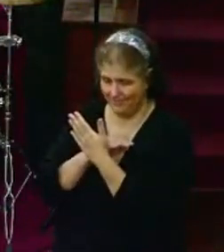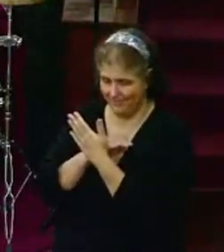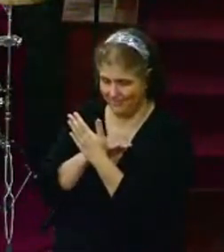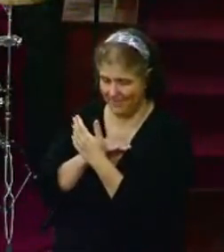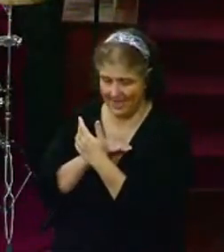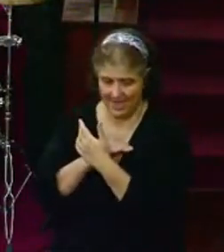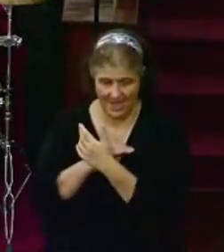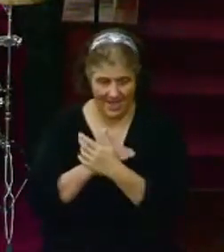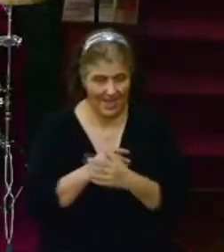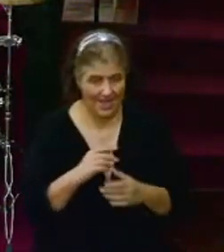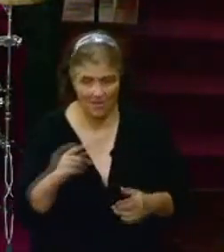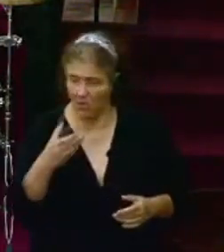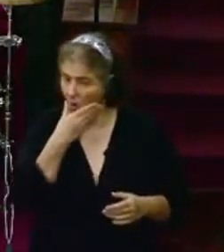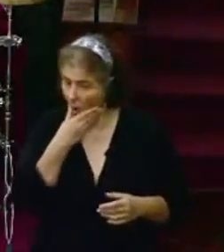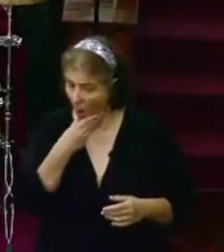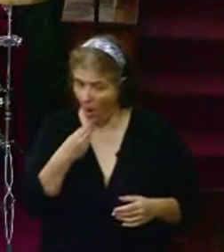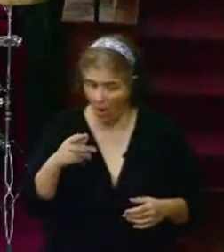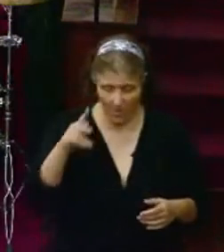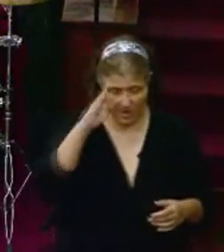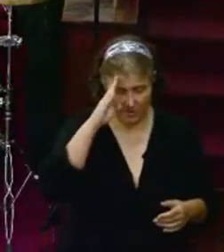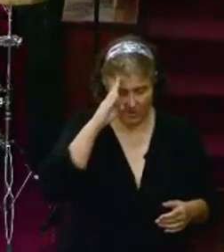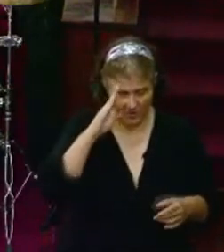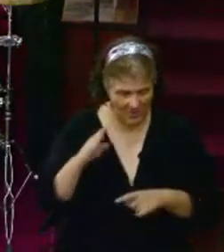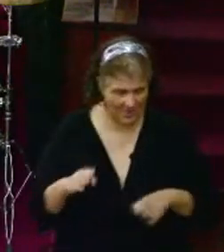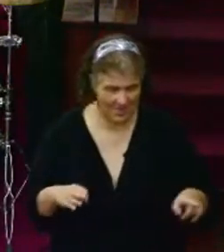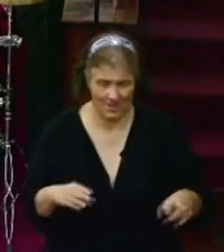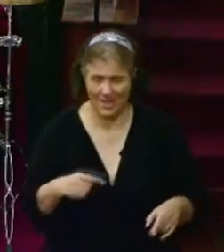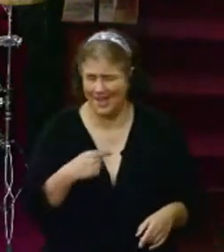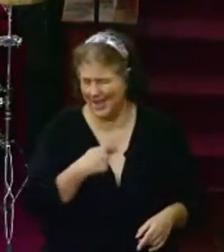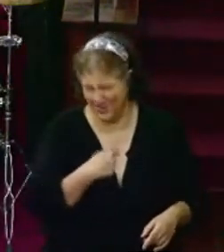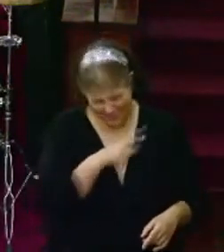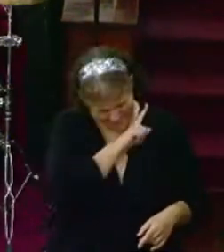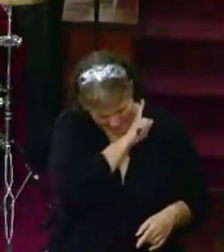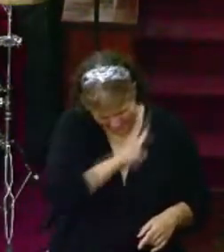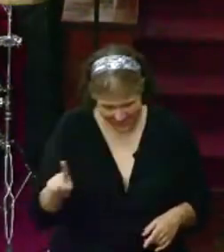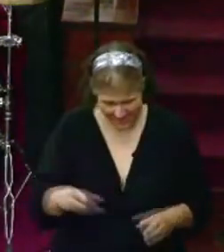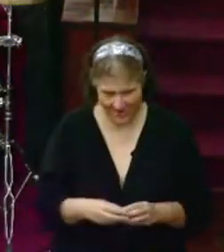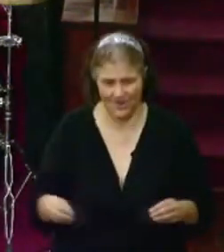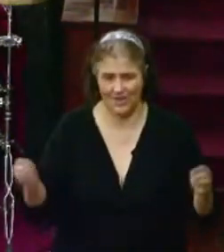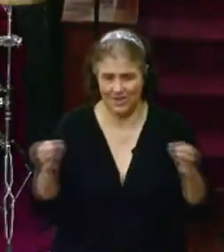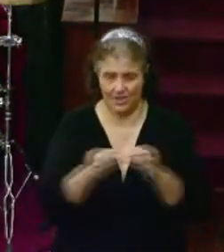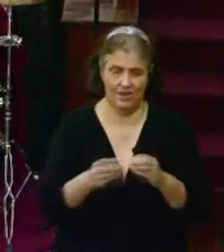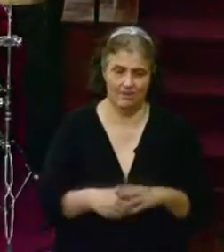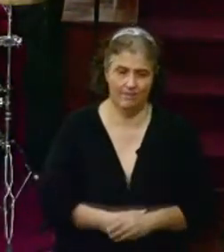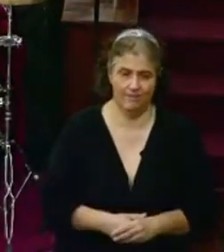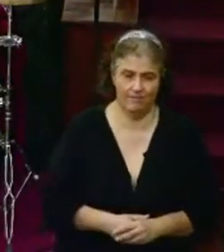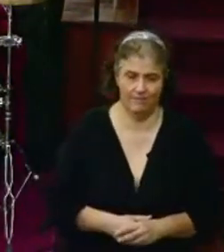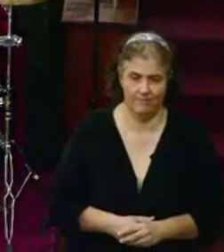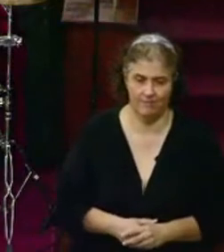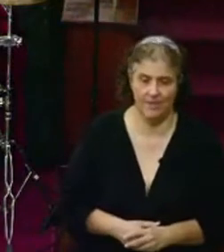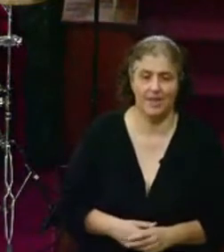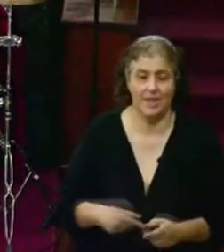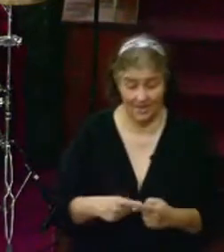que Jesus entre na casa dele, mas ele vai além, ele diz: eu não me julguei também ser digno de ir ter contigo, por isso que eu enviei os